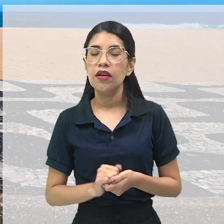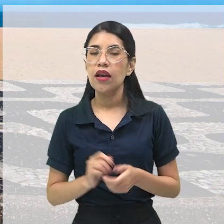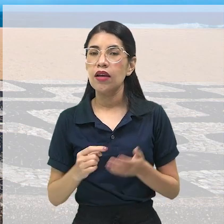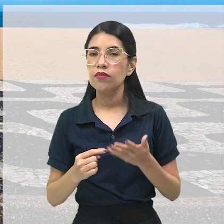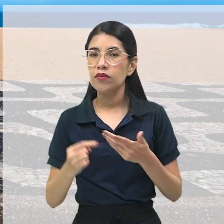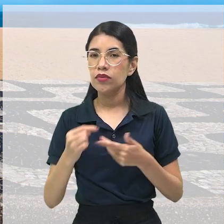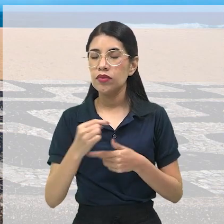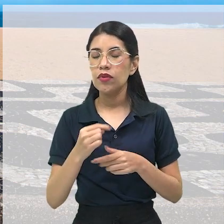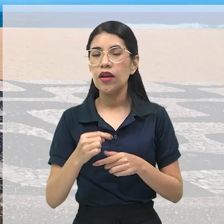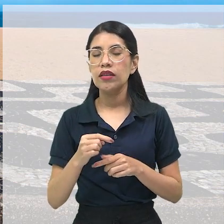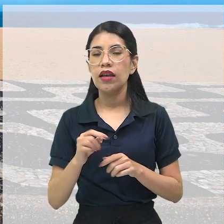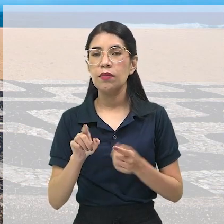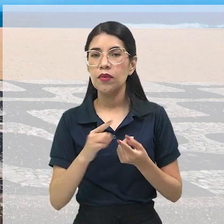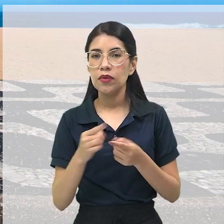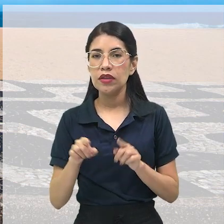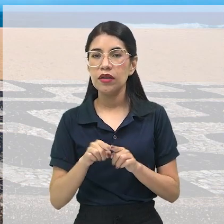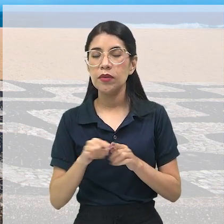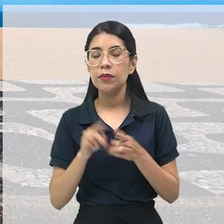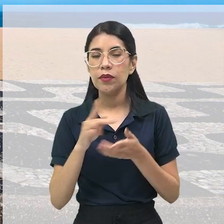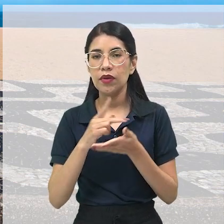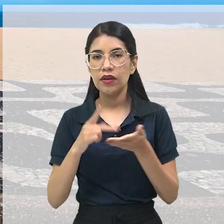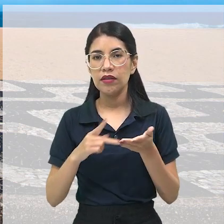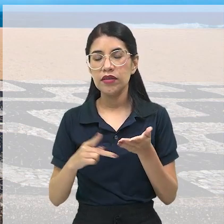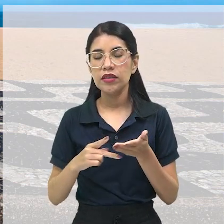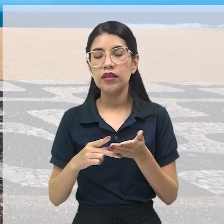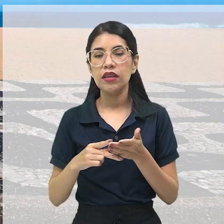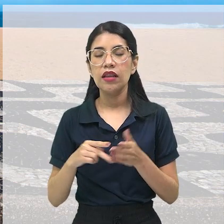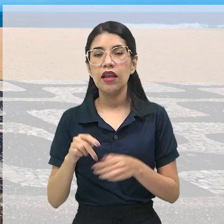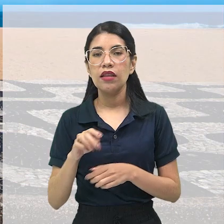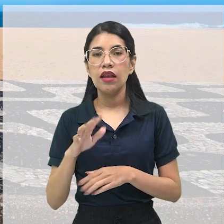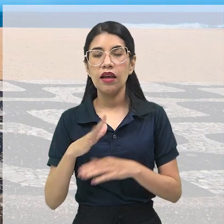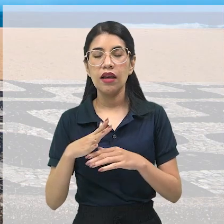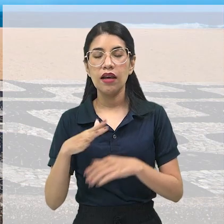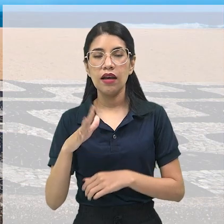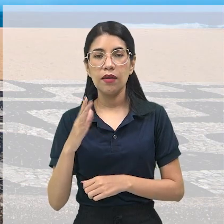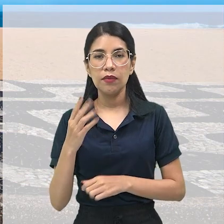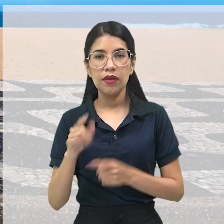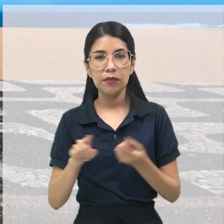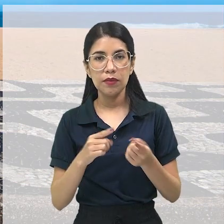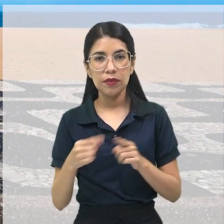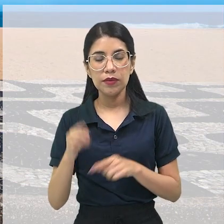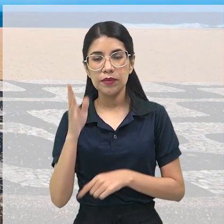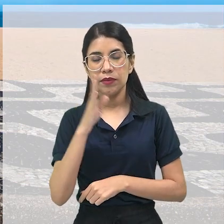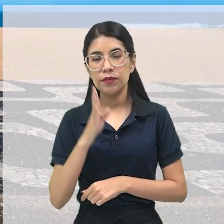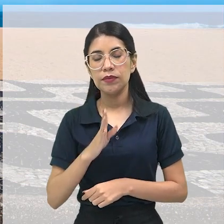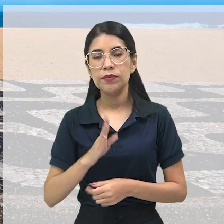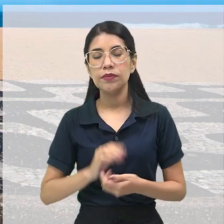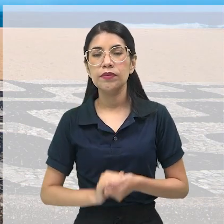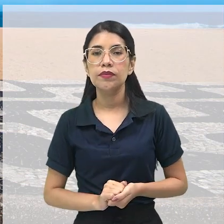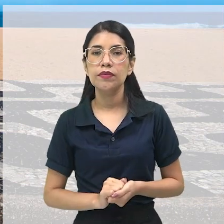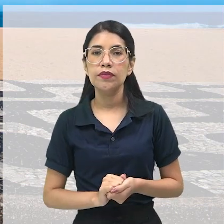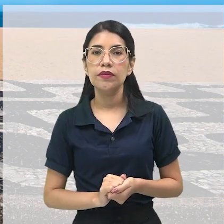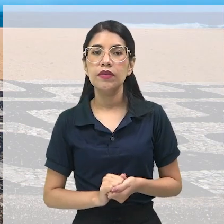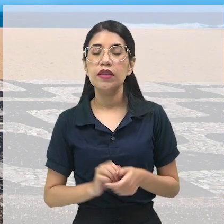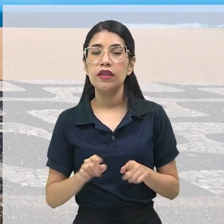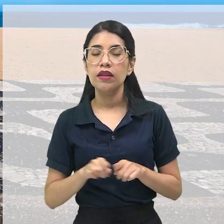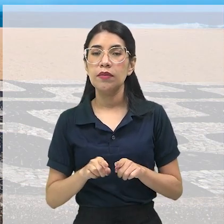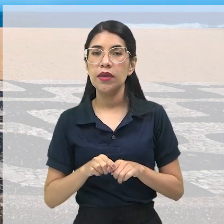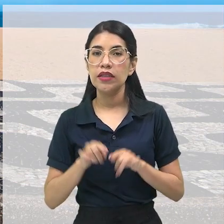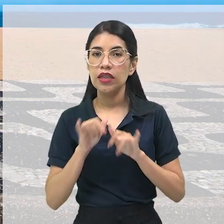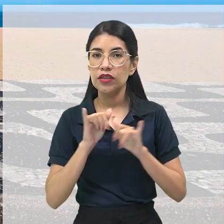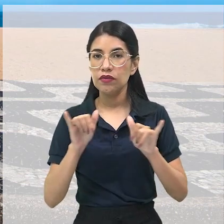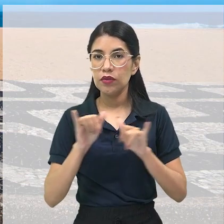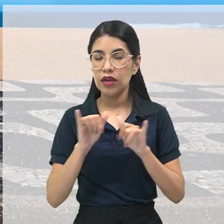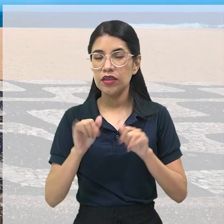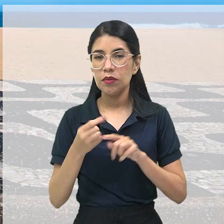e poéticos no nosso cenário musical brasileiro. E claro, se a gente está falando dessa forma de divulgação